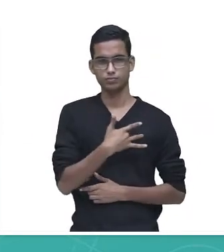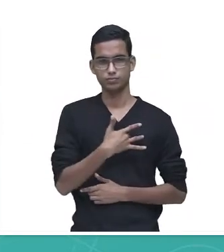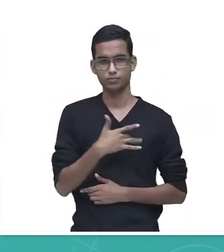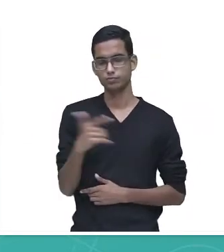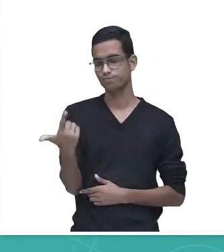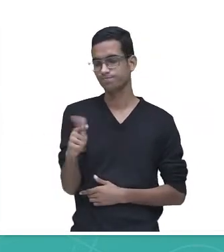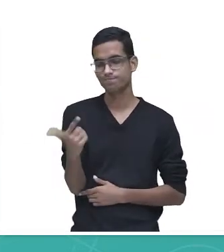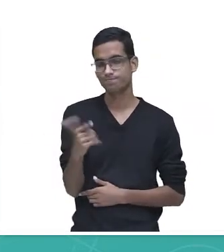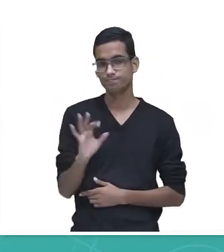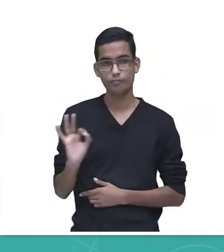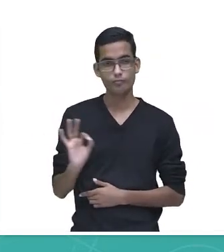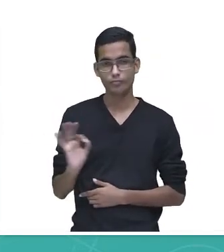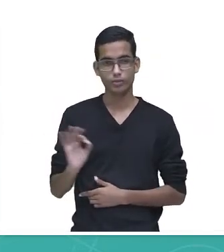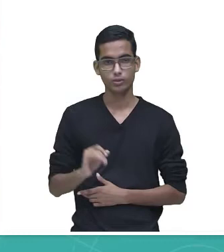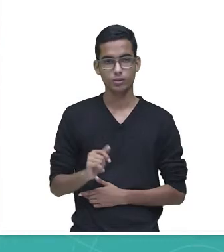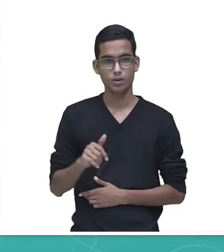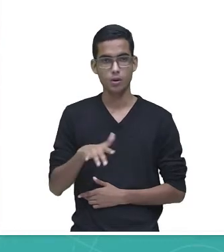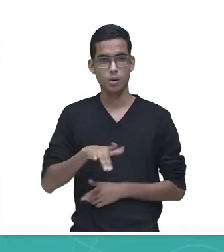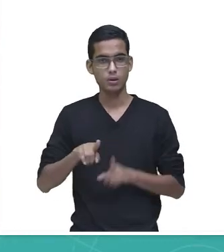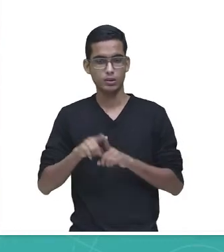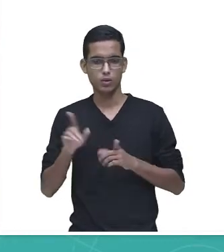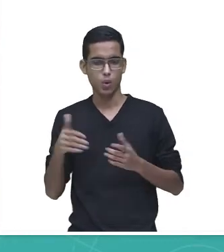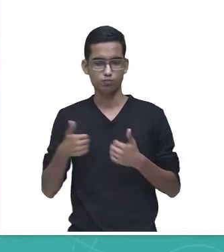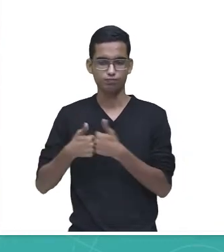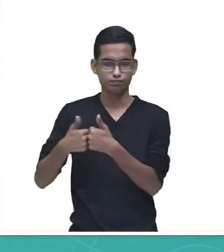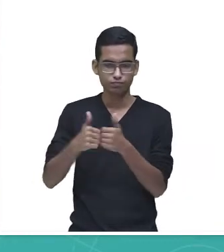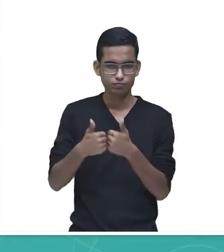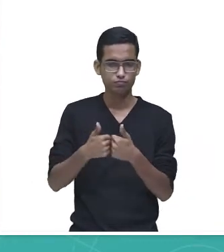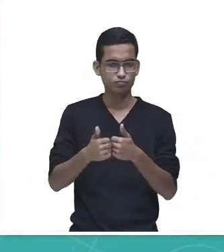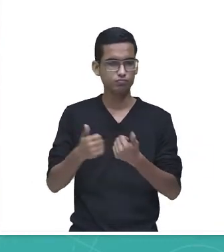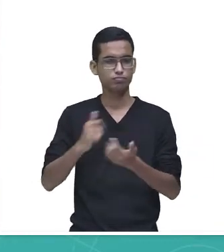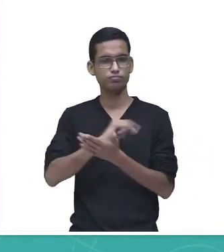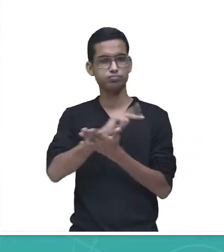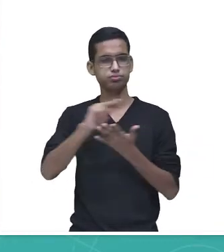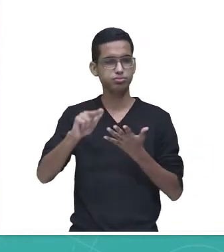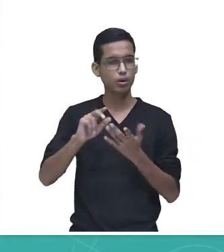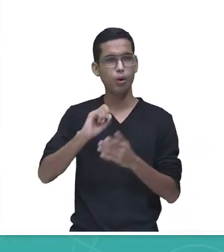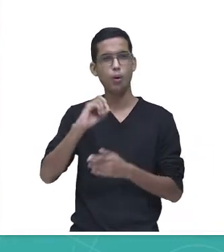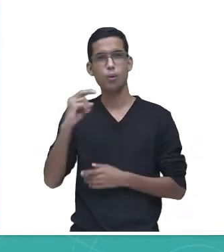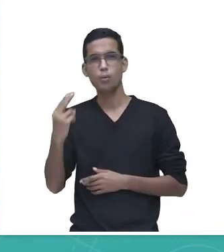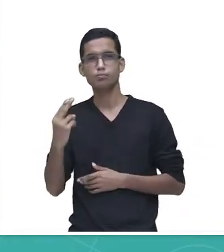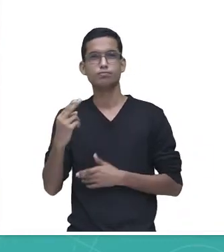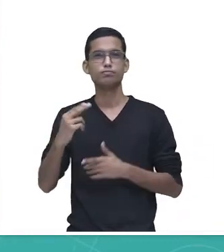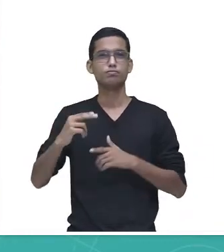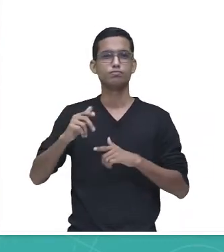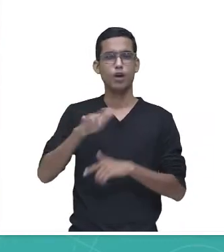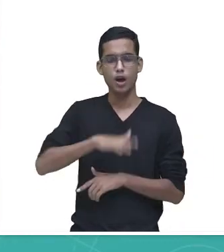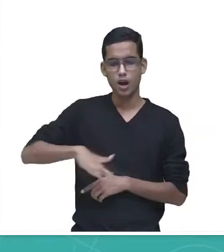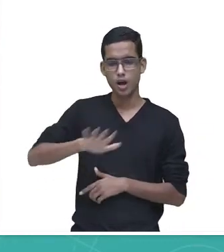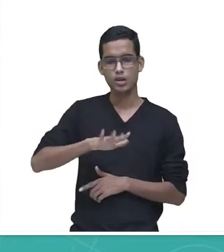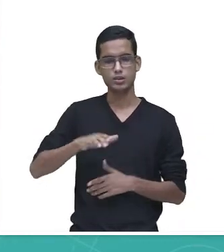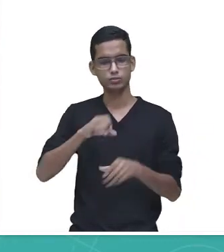saúde, o serviço de educação, o serviço de transporte. Quando é oferecido, é com dificuldade, é com falta